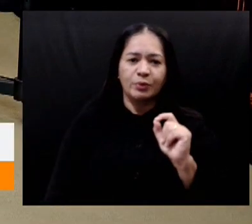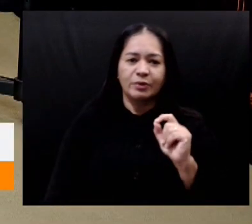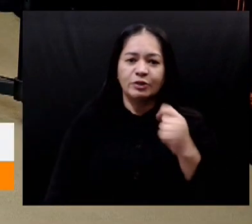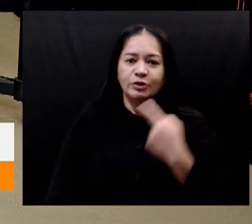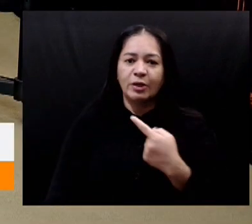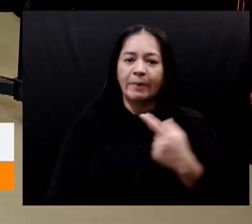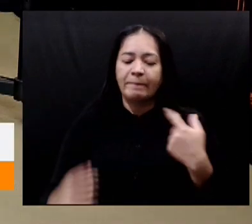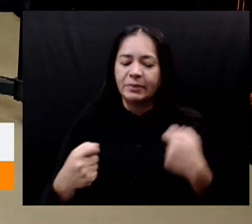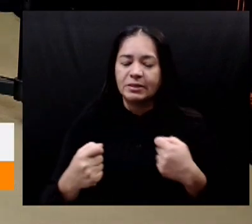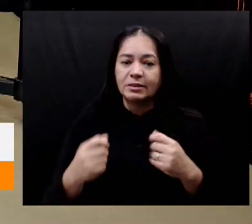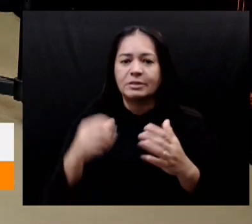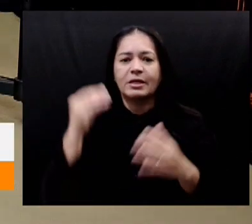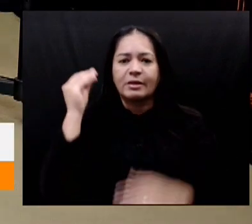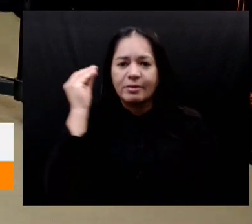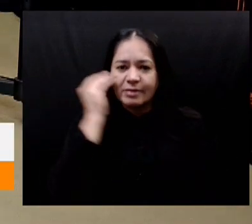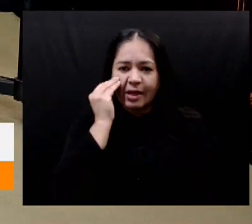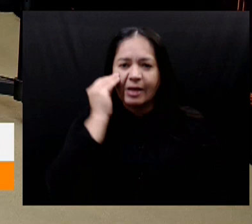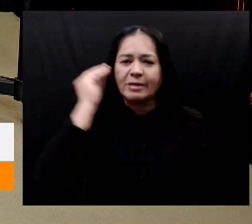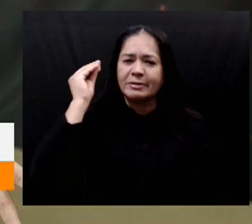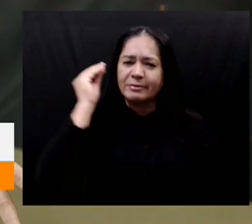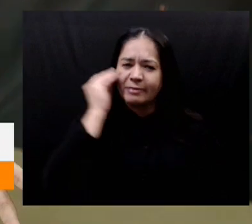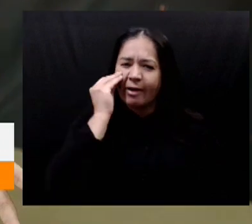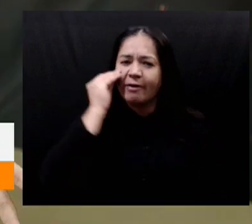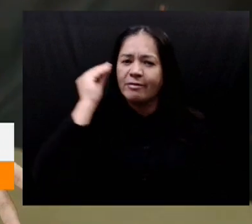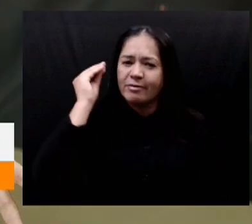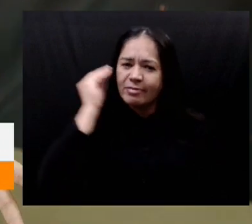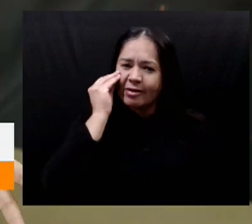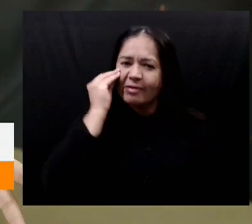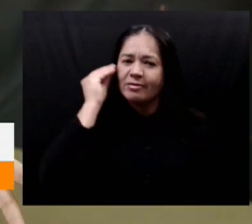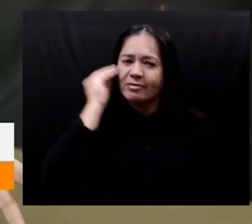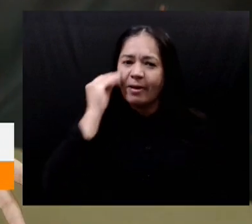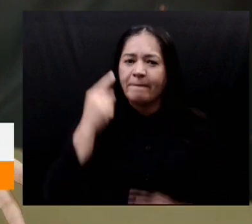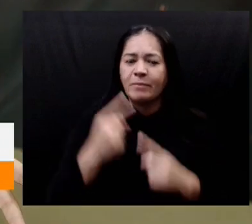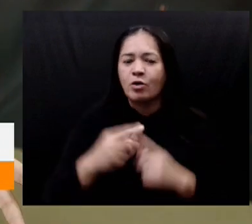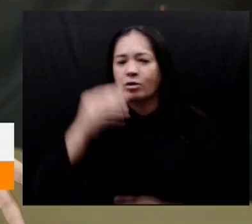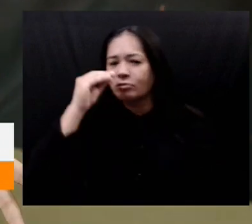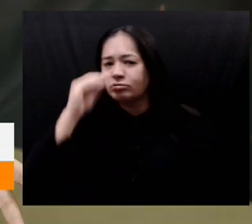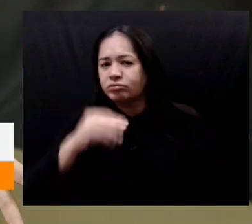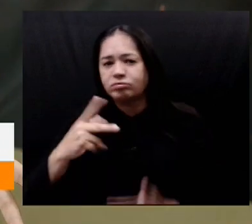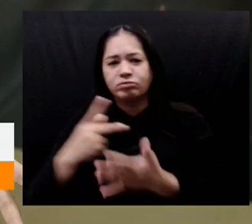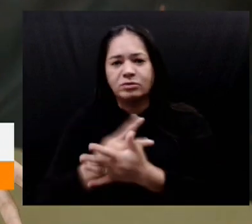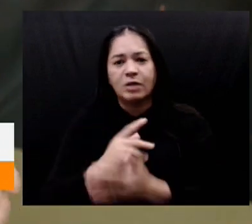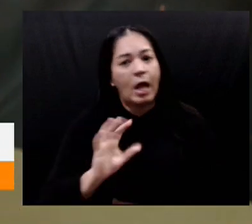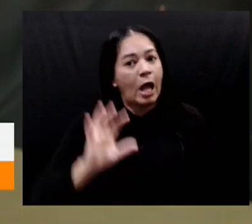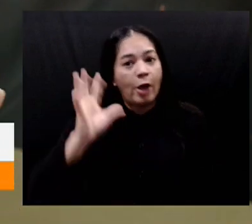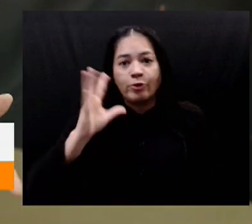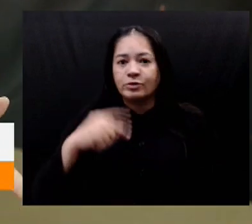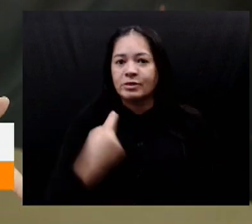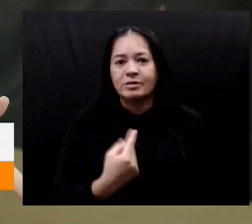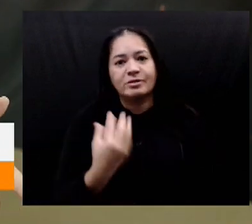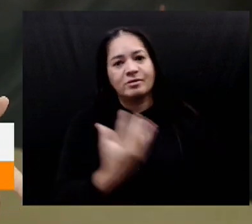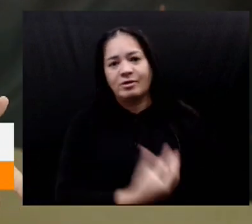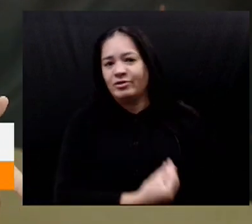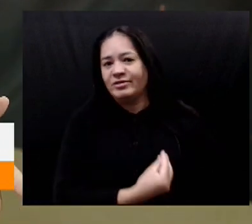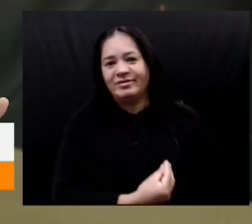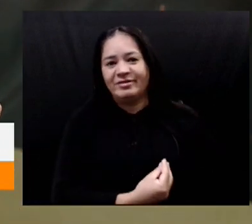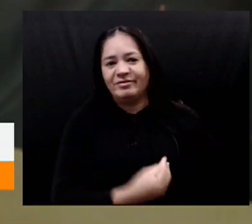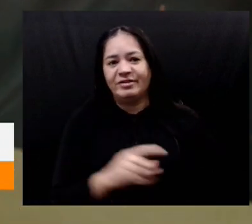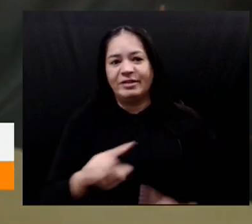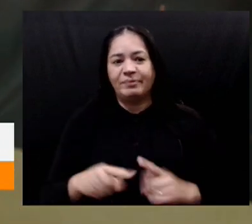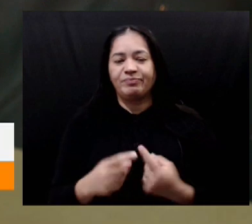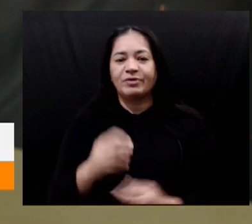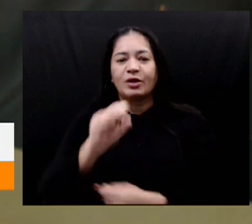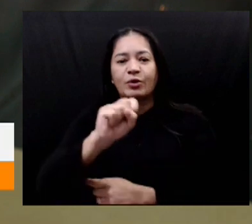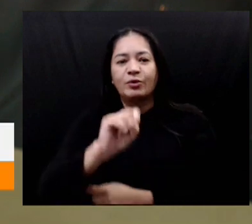tentando. O fracasso, ele vai acontecer na nossa vida. Vai fazer o quê, né? O Steve Jobs também